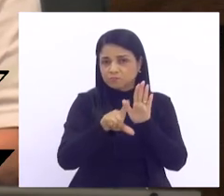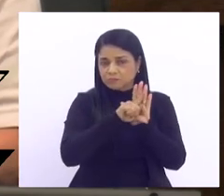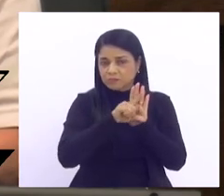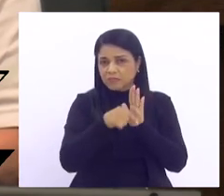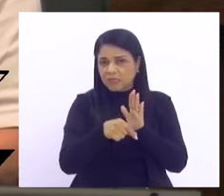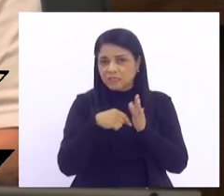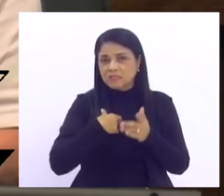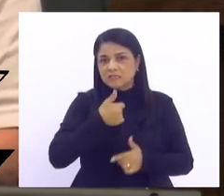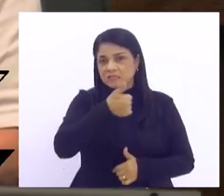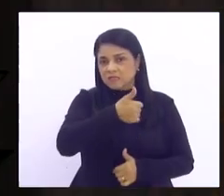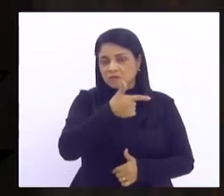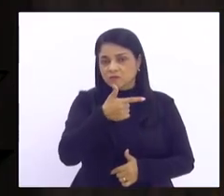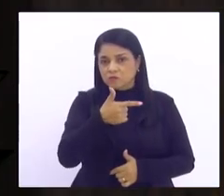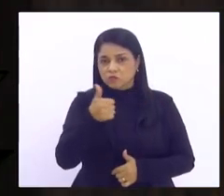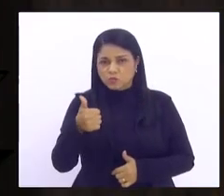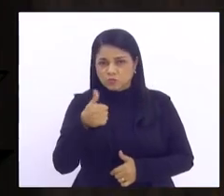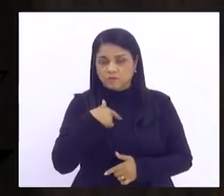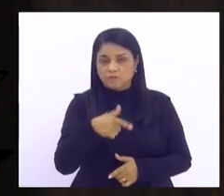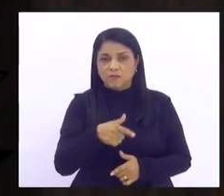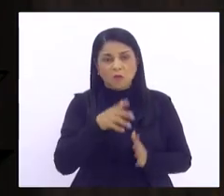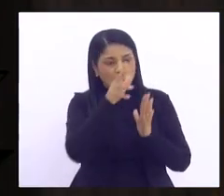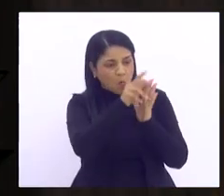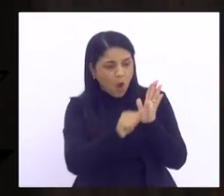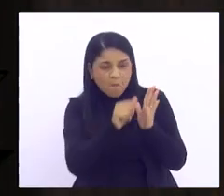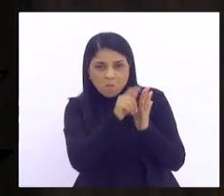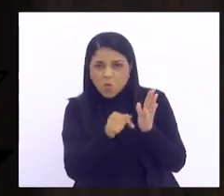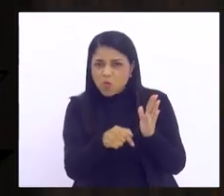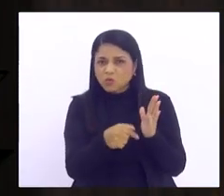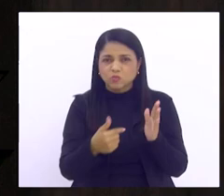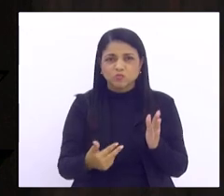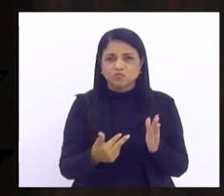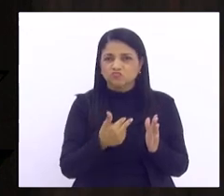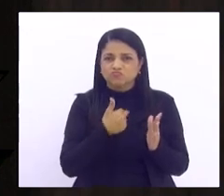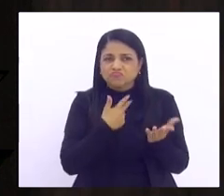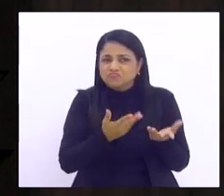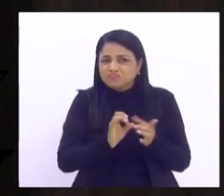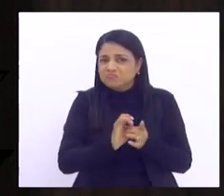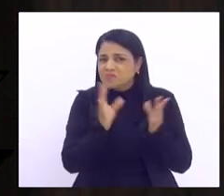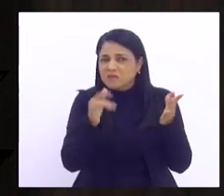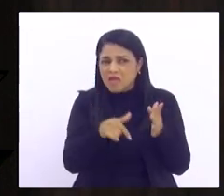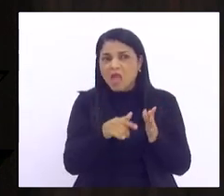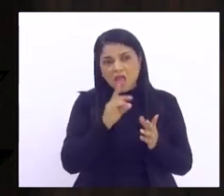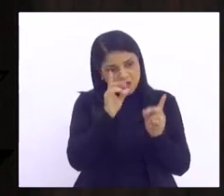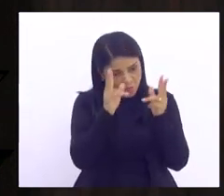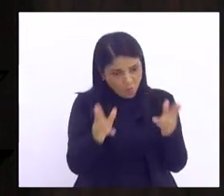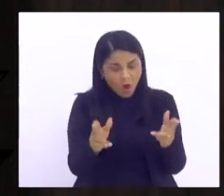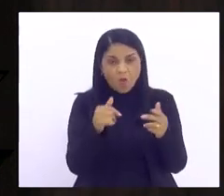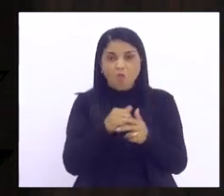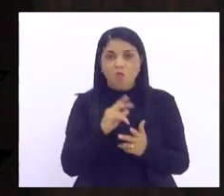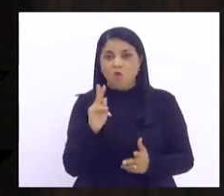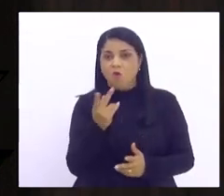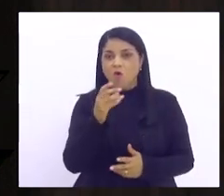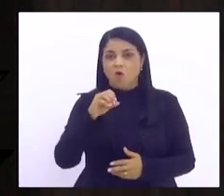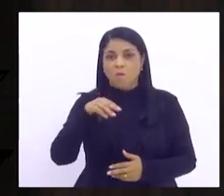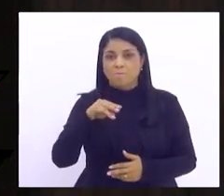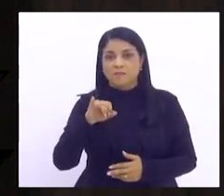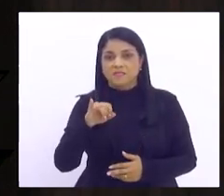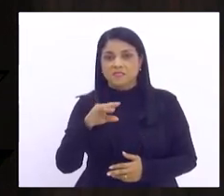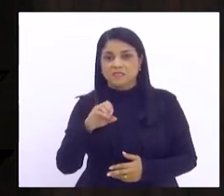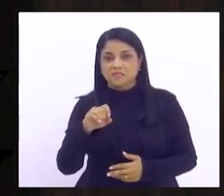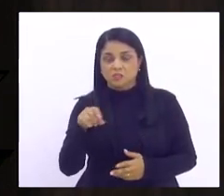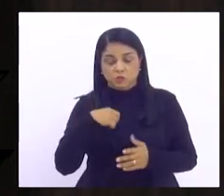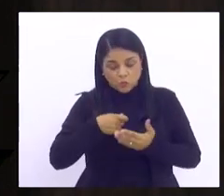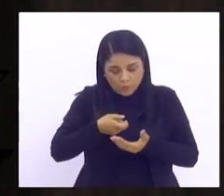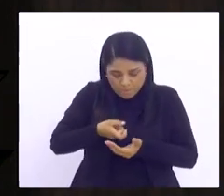Pois é, mas por que, que o aborto não escandaliza tanto? O aborto, ele também é um homicídio. A diferença é o lugar ocupado. O bebê